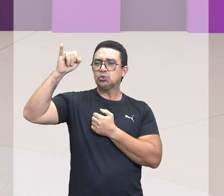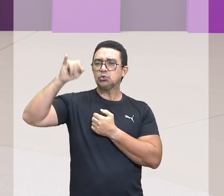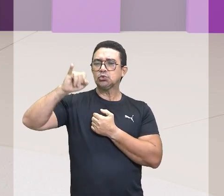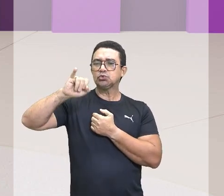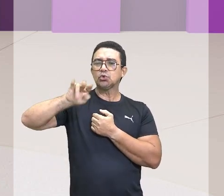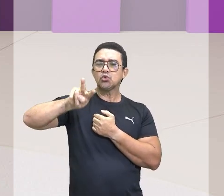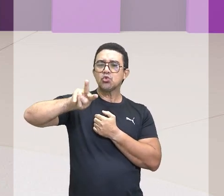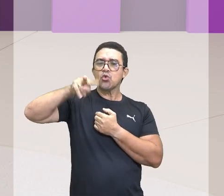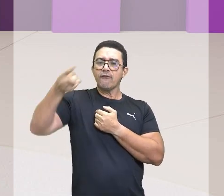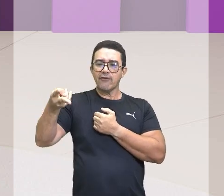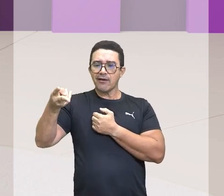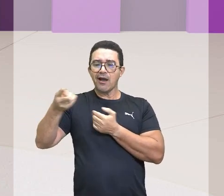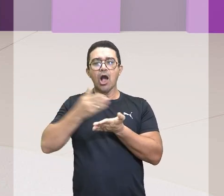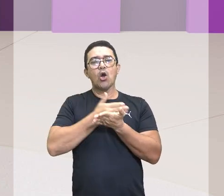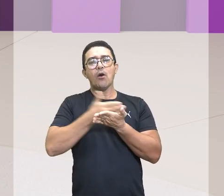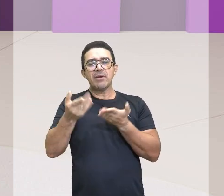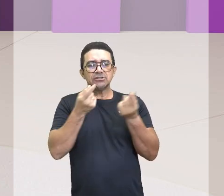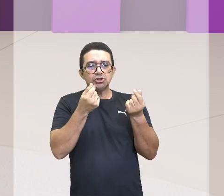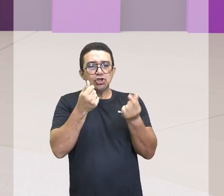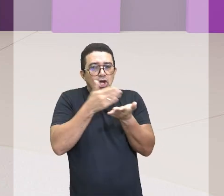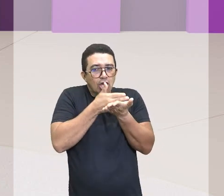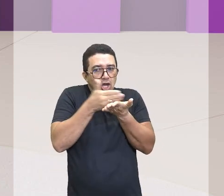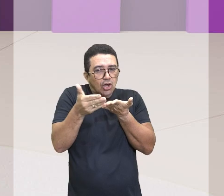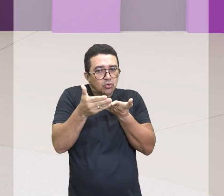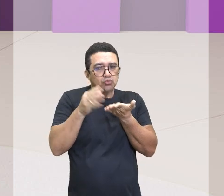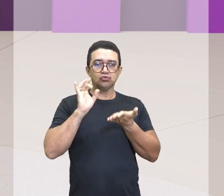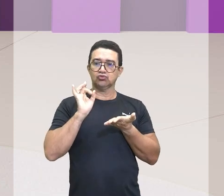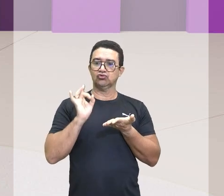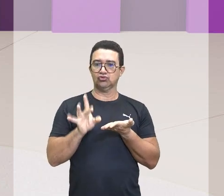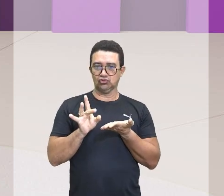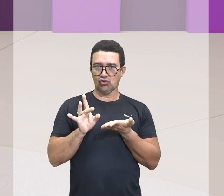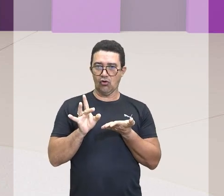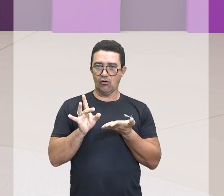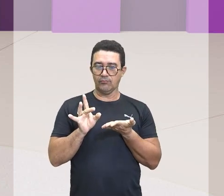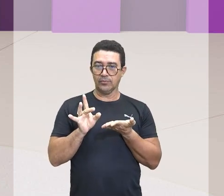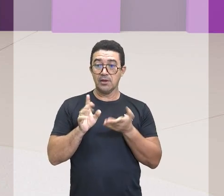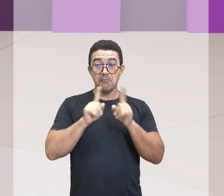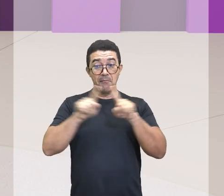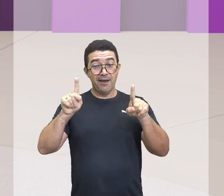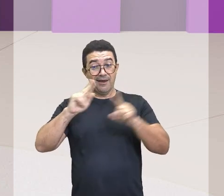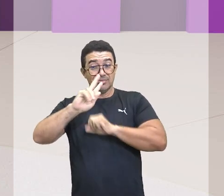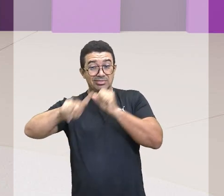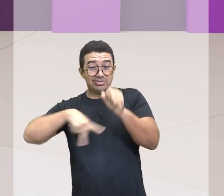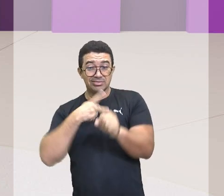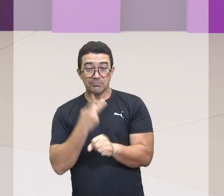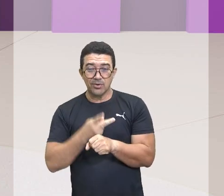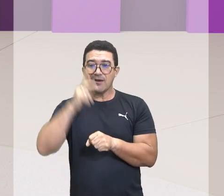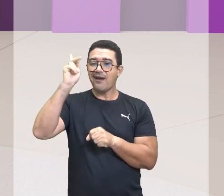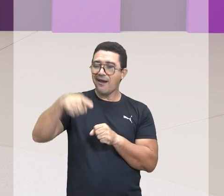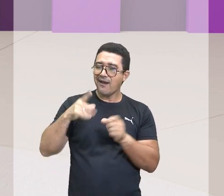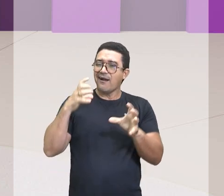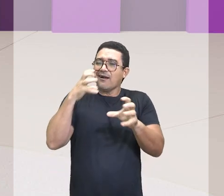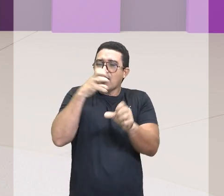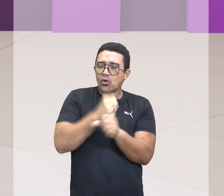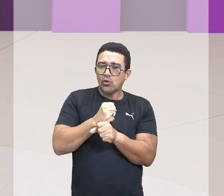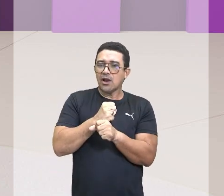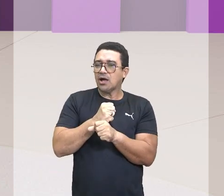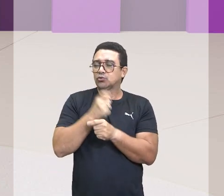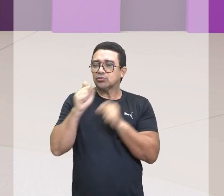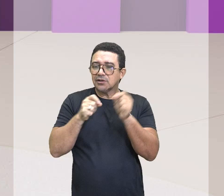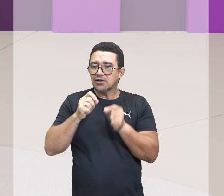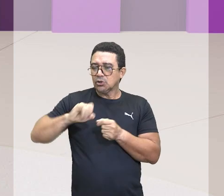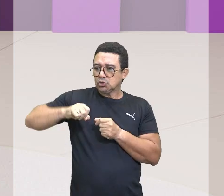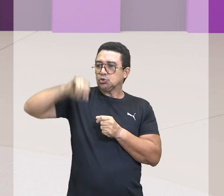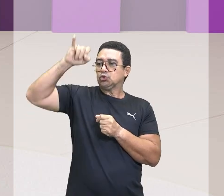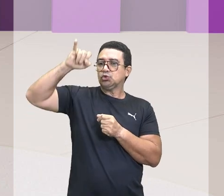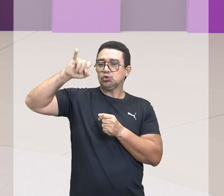então? Inicia com o capital inicial, somente. Mas depois, ele é calculado sobre o valor corrigido,